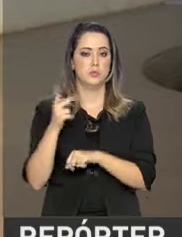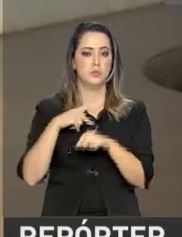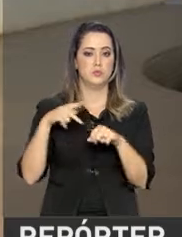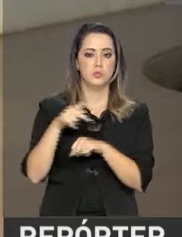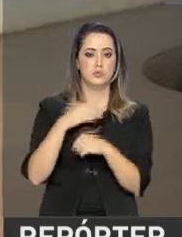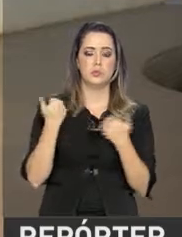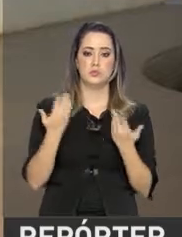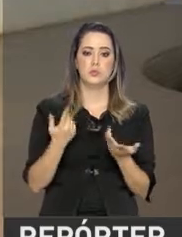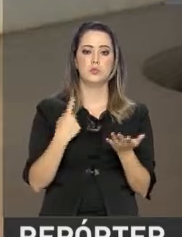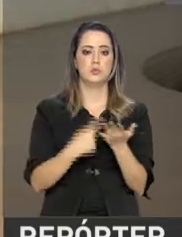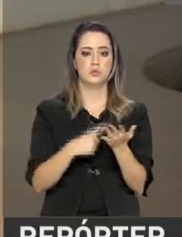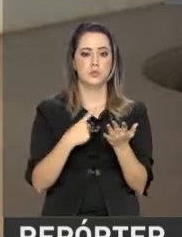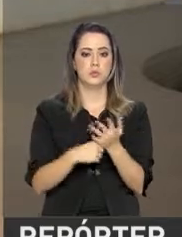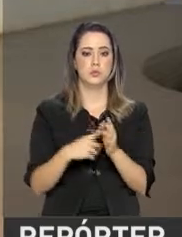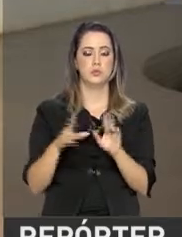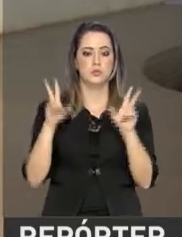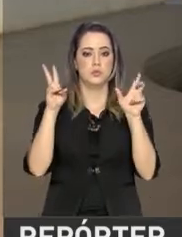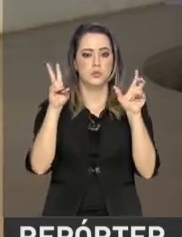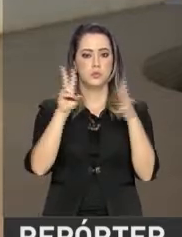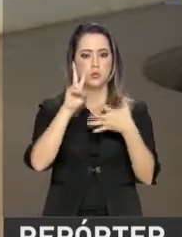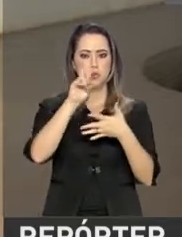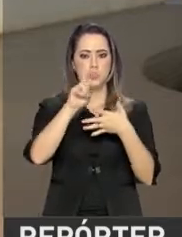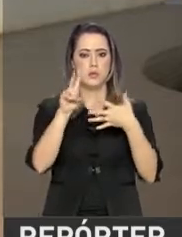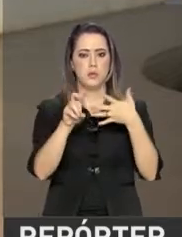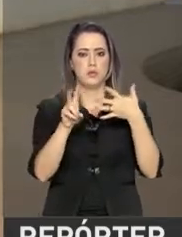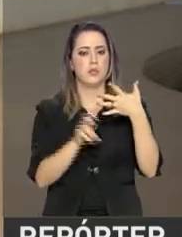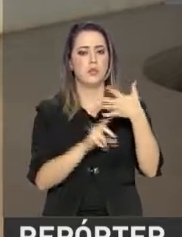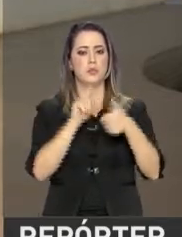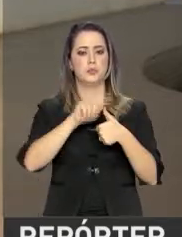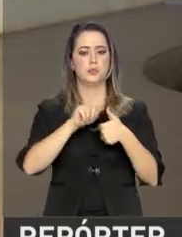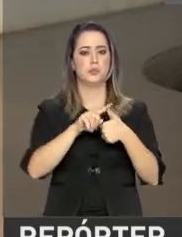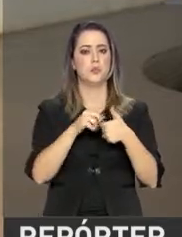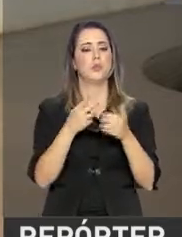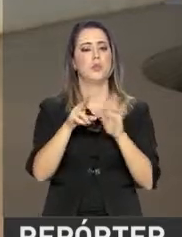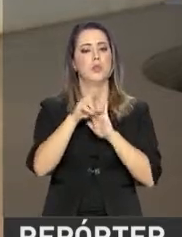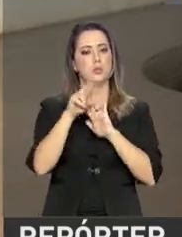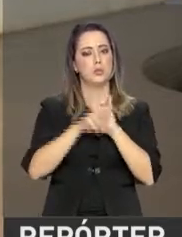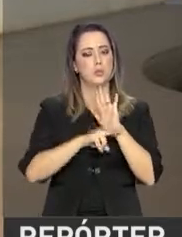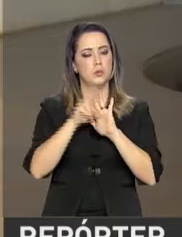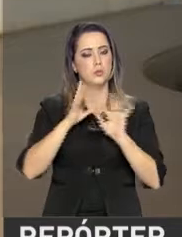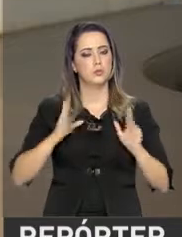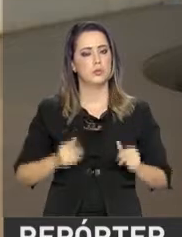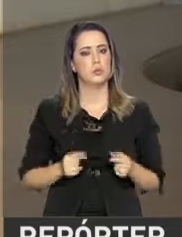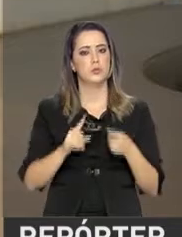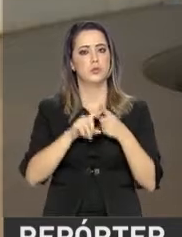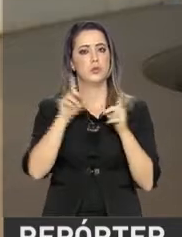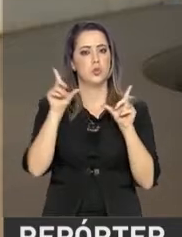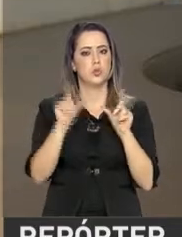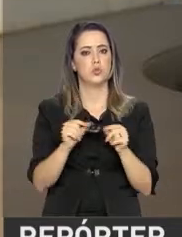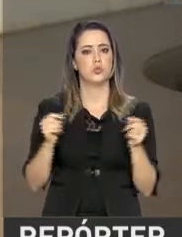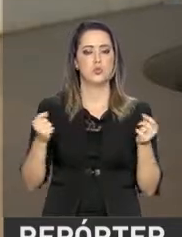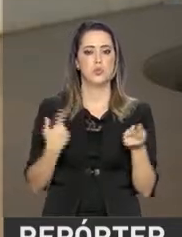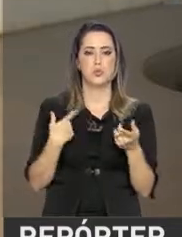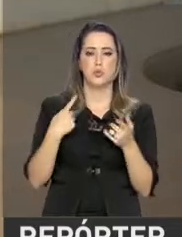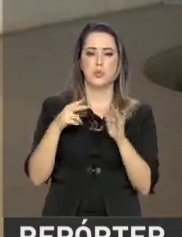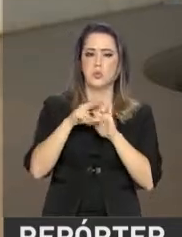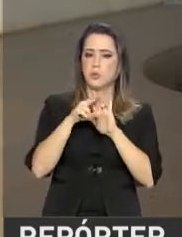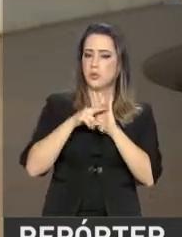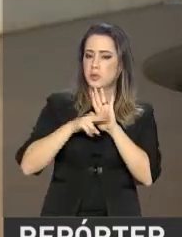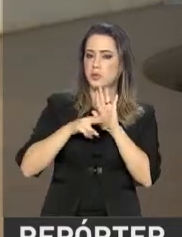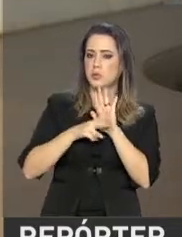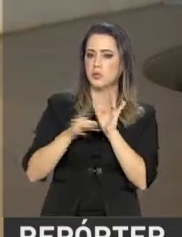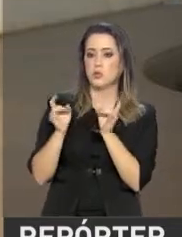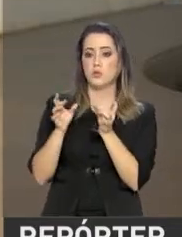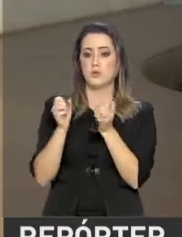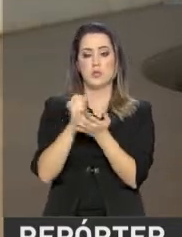este acordo inclui temas como regulamentos sanitários redução de obstáculos ao comércio entre os países ea